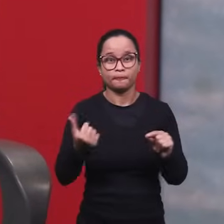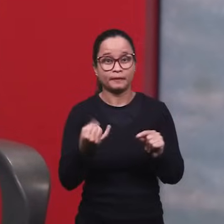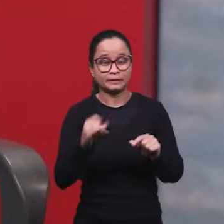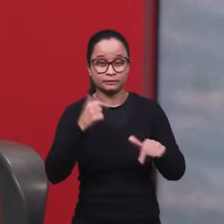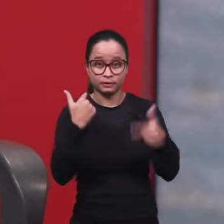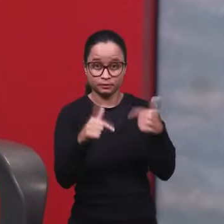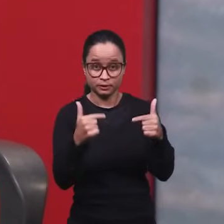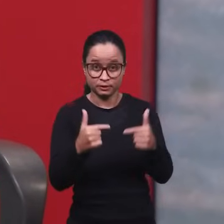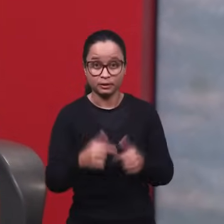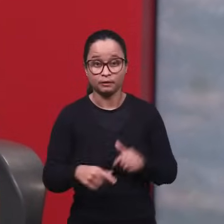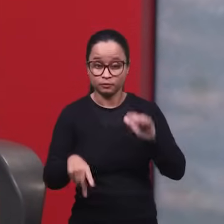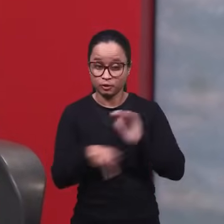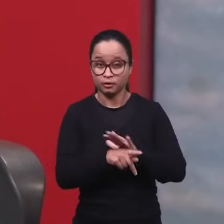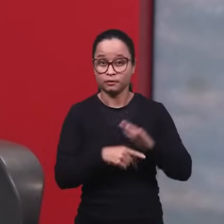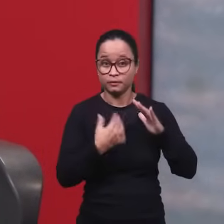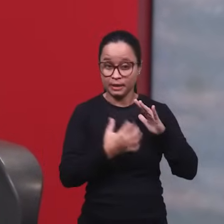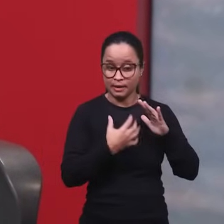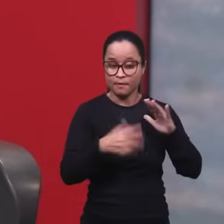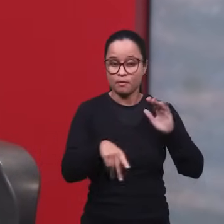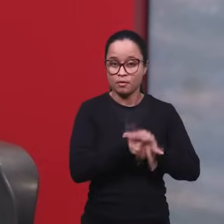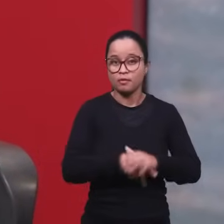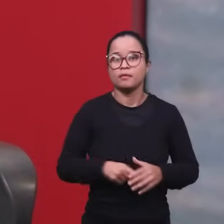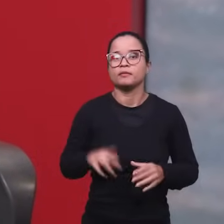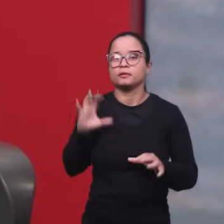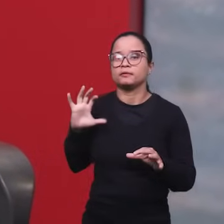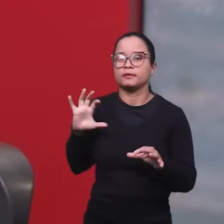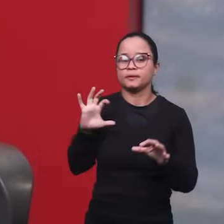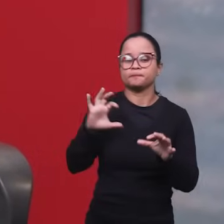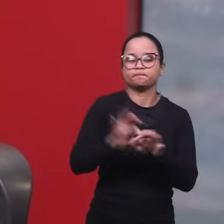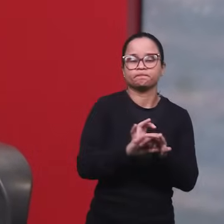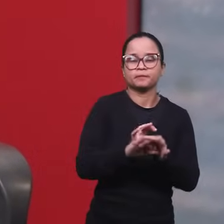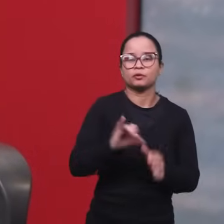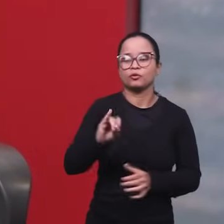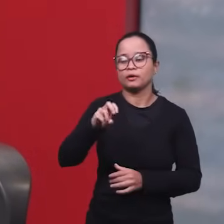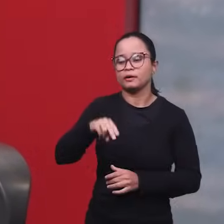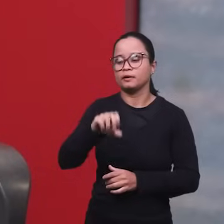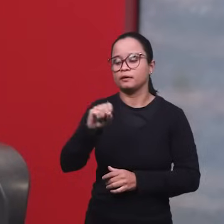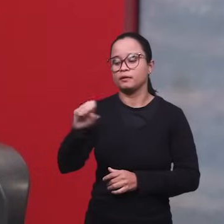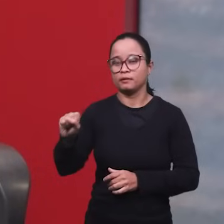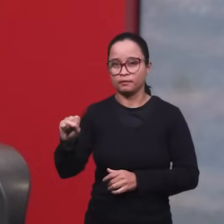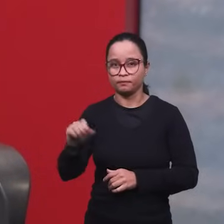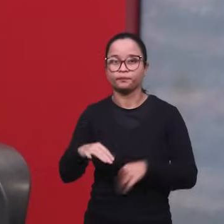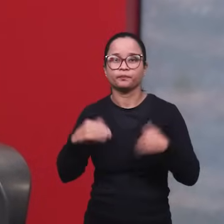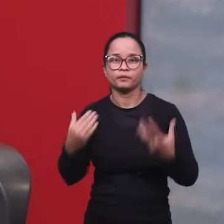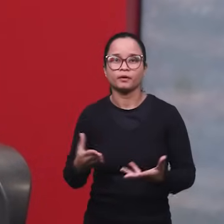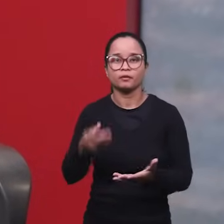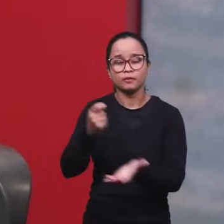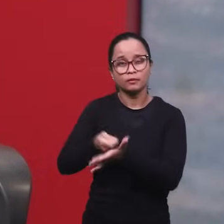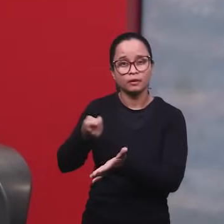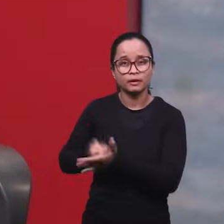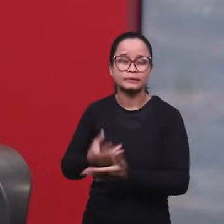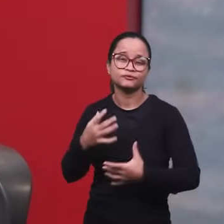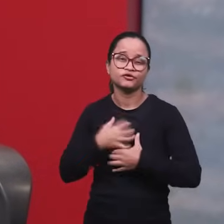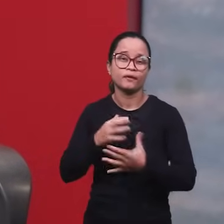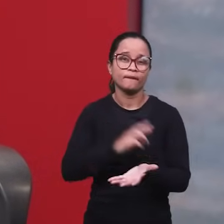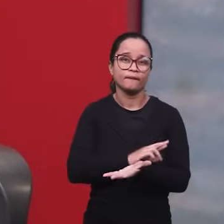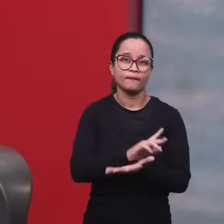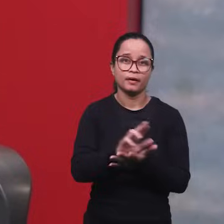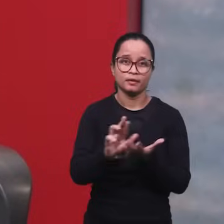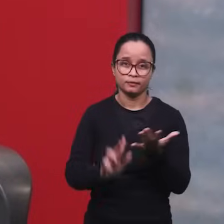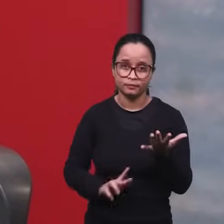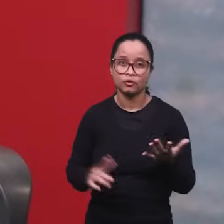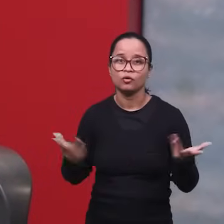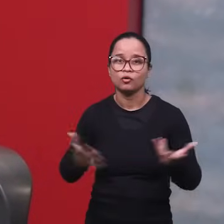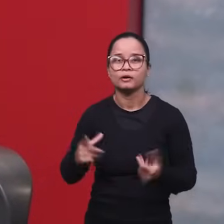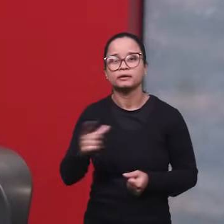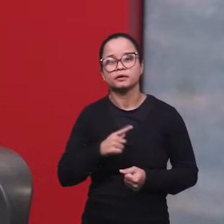vai trabalhar por conta própria, você precisa se filiar no INSS e começar a recolher. E você pode fazer isso de várias formas, né?